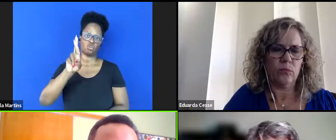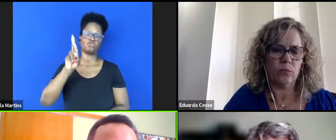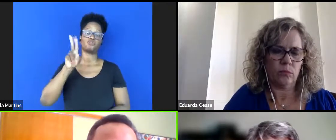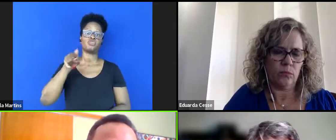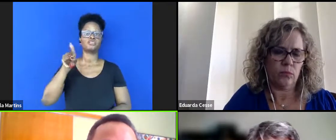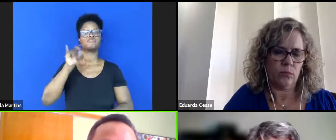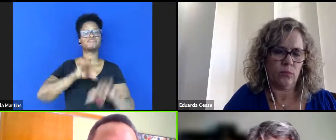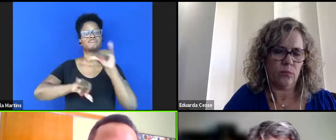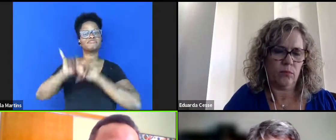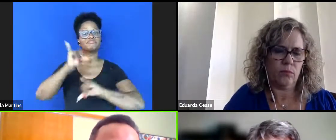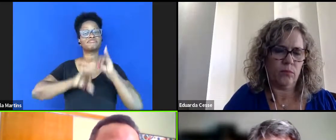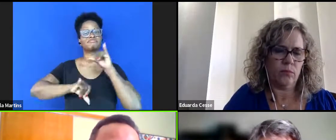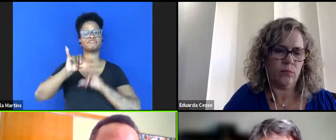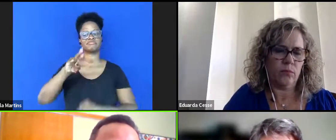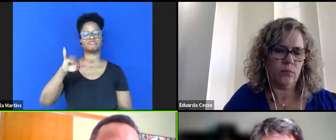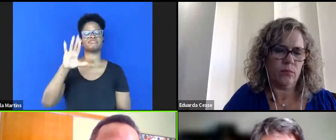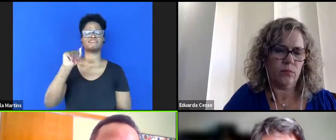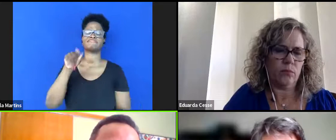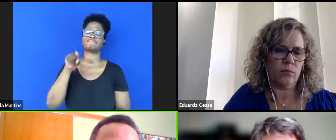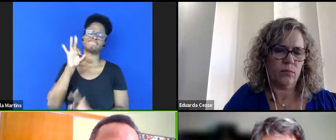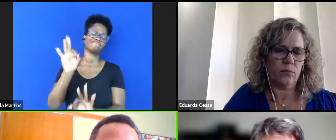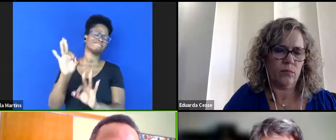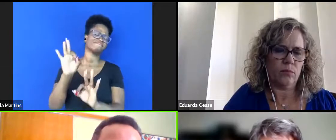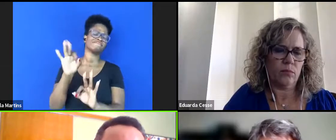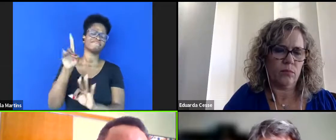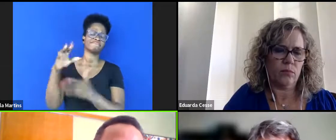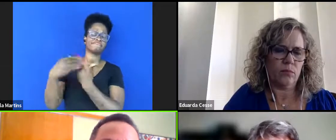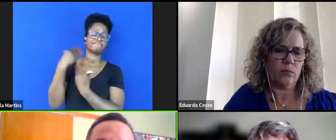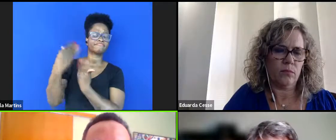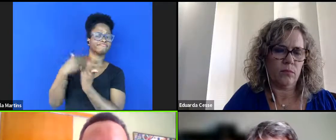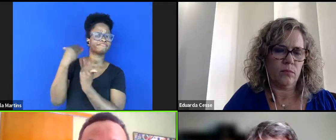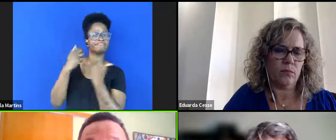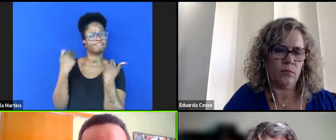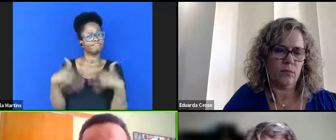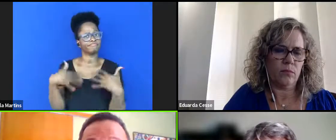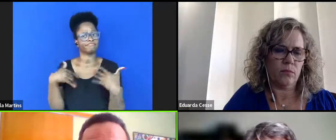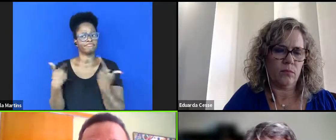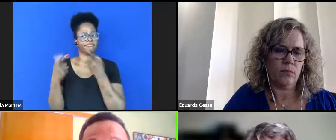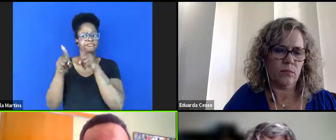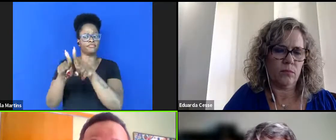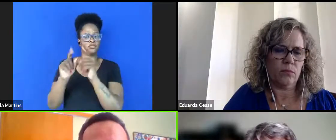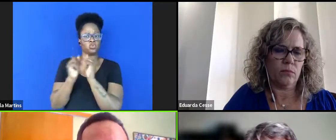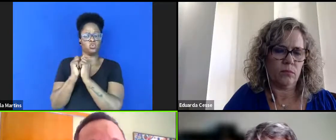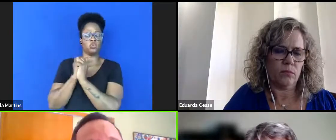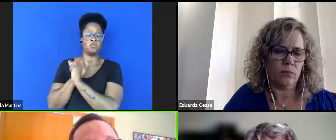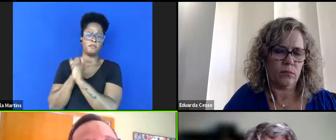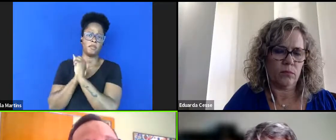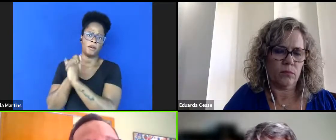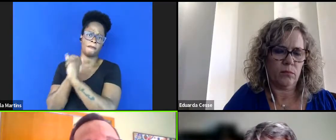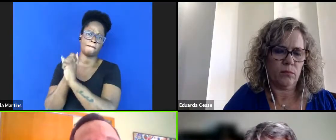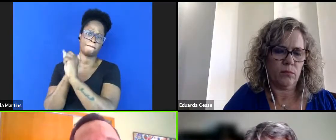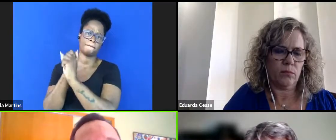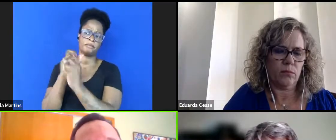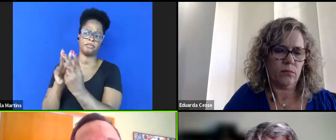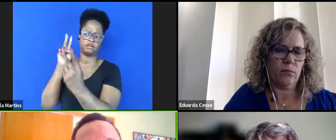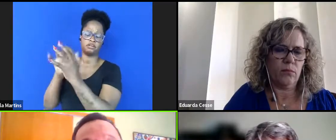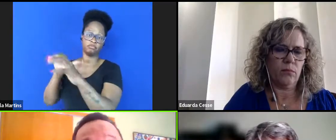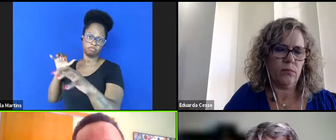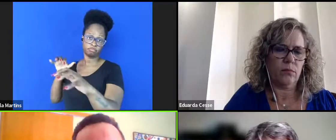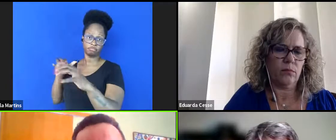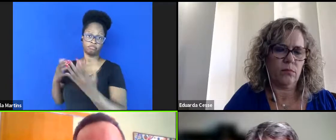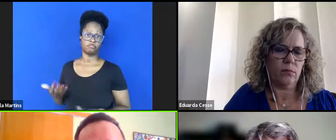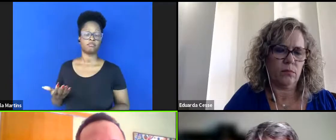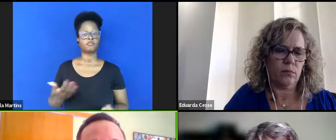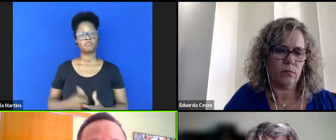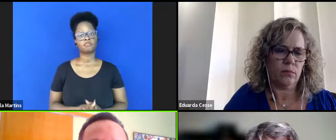foi uma grande, né, auxílio, né, e companheirismo mesmo durante todo esse período, todo remoto, né,